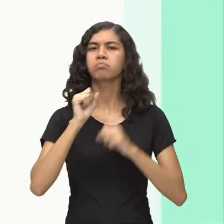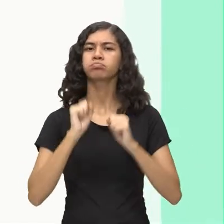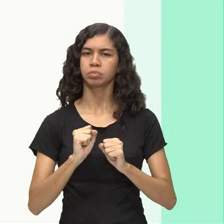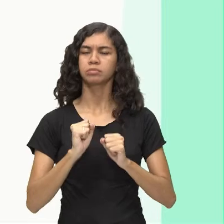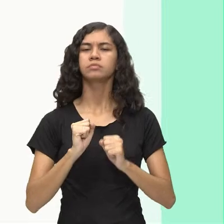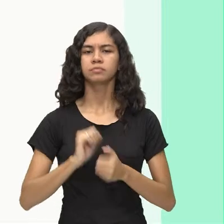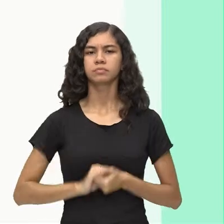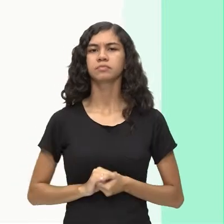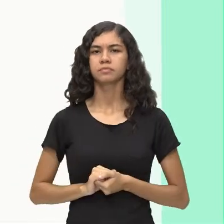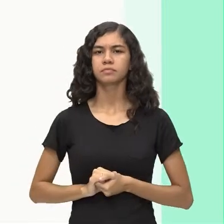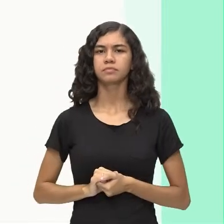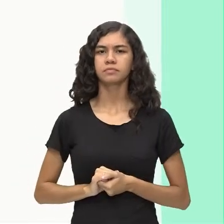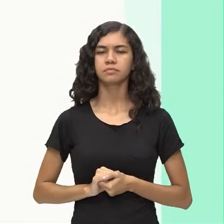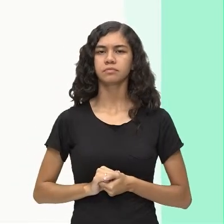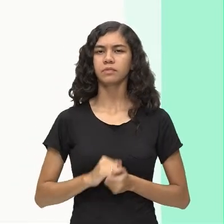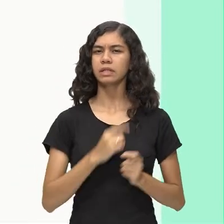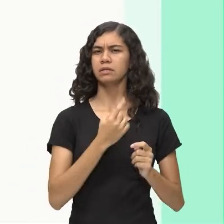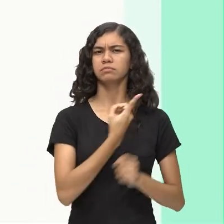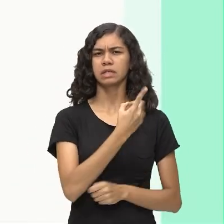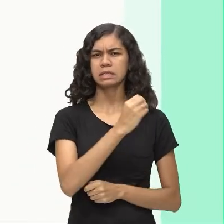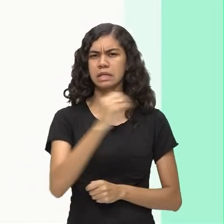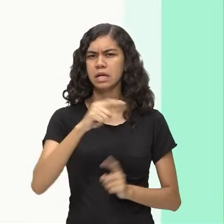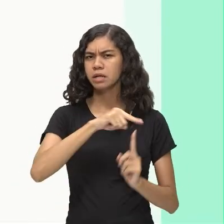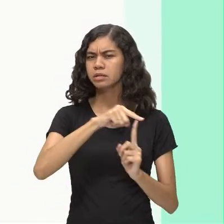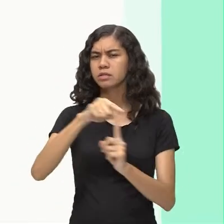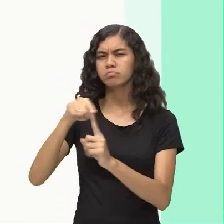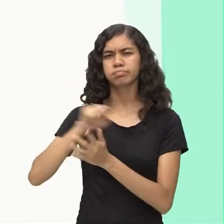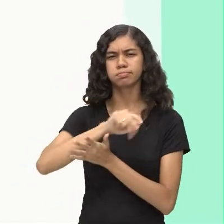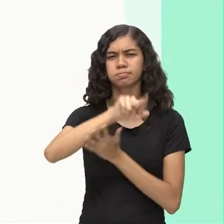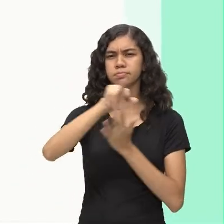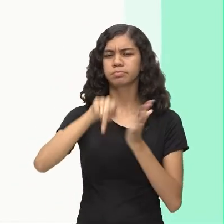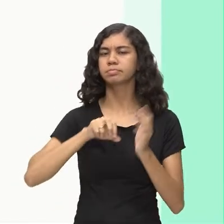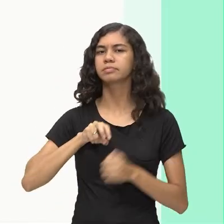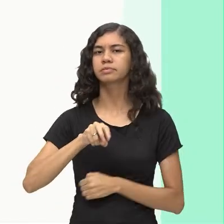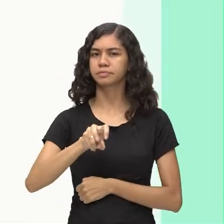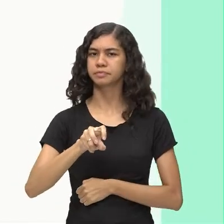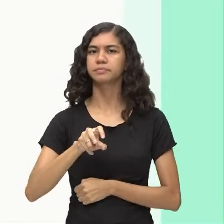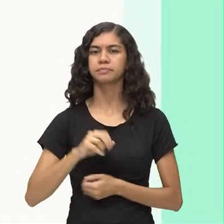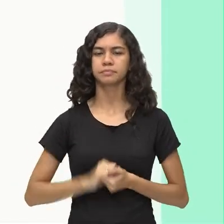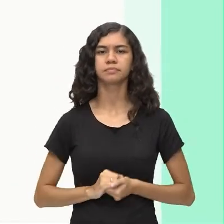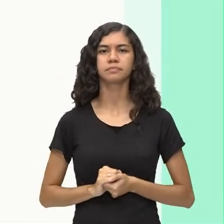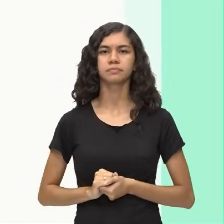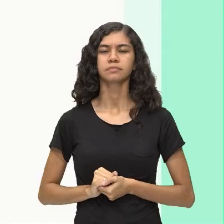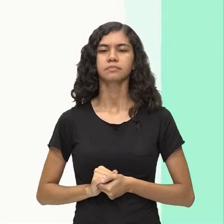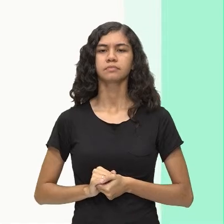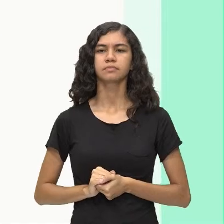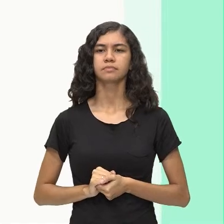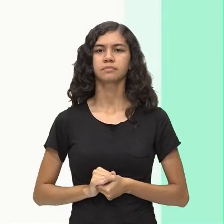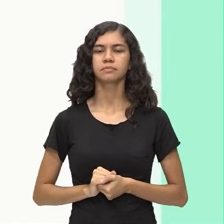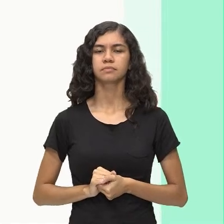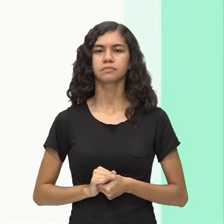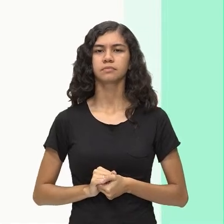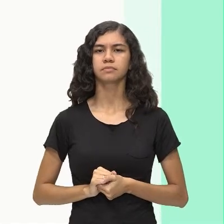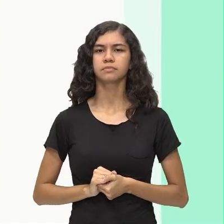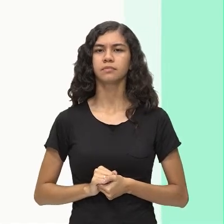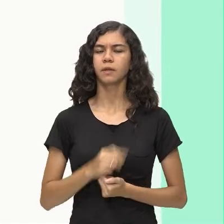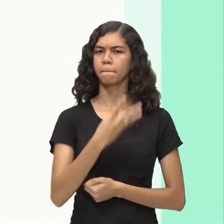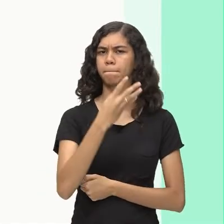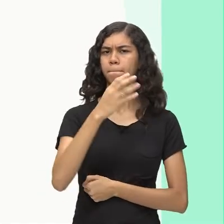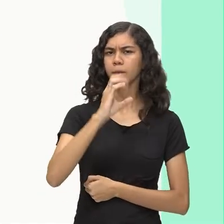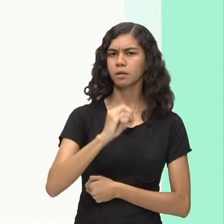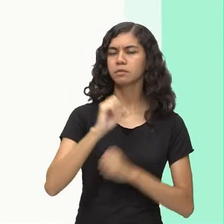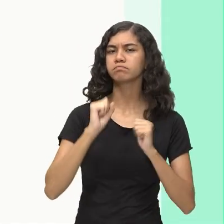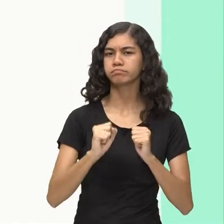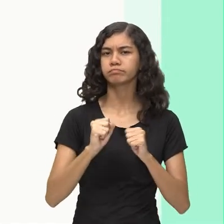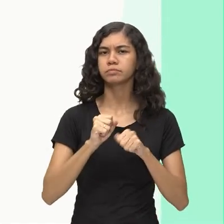dos seus 100 tipos, né? De todas essas variações que foram descobertas até hoje. e aí cerca de 40 delas podem